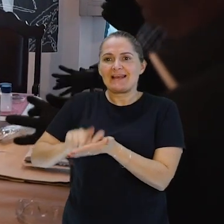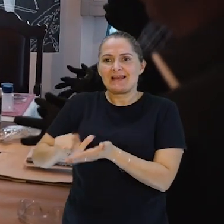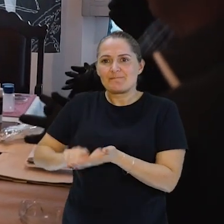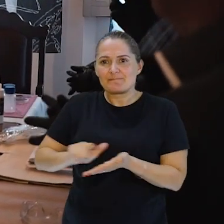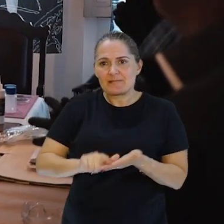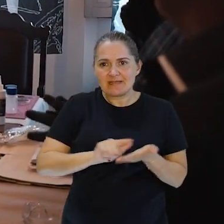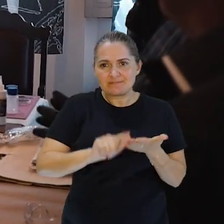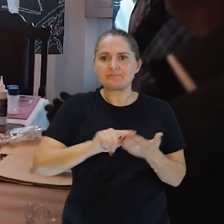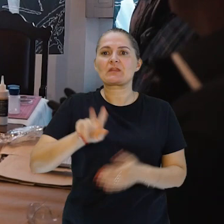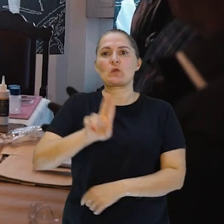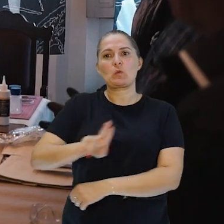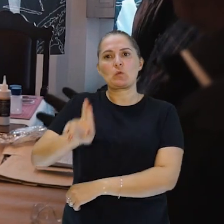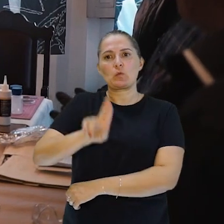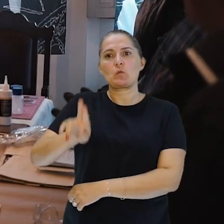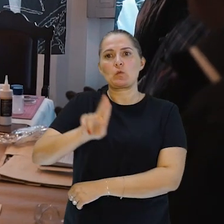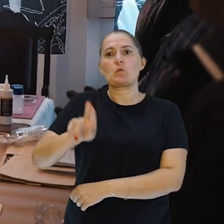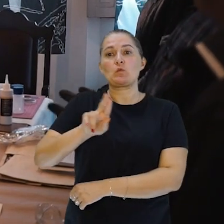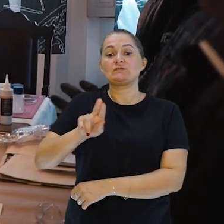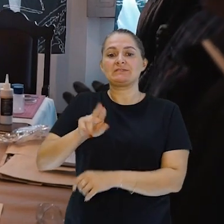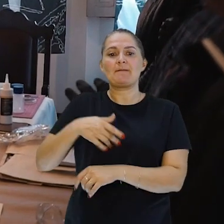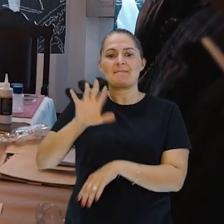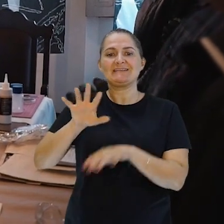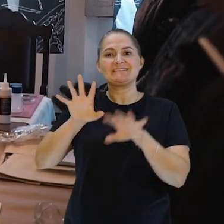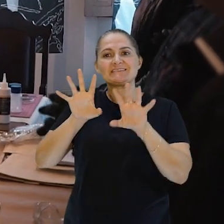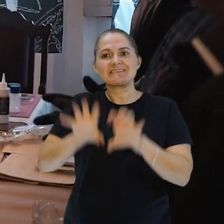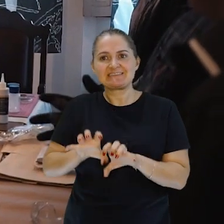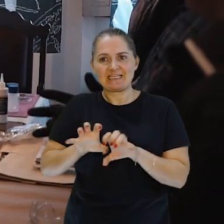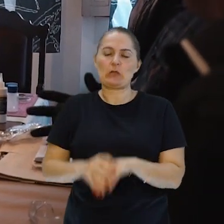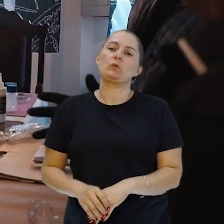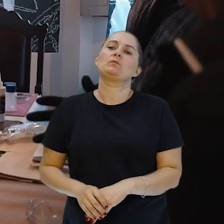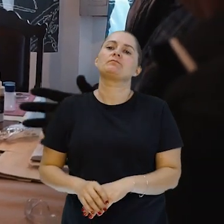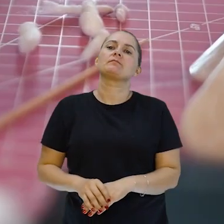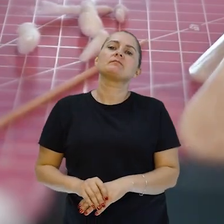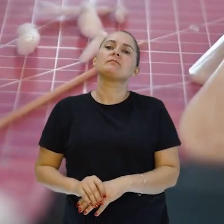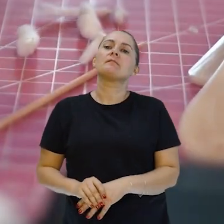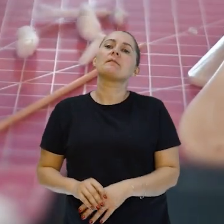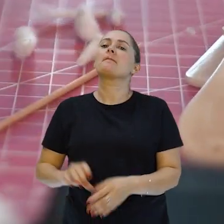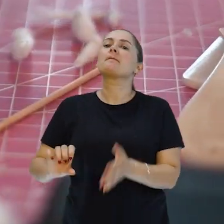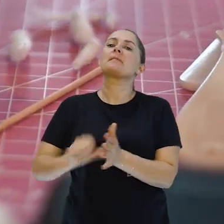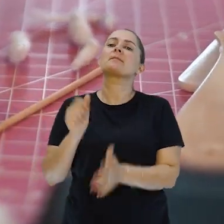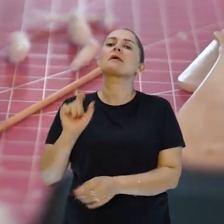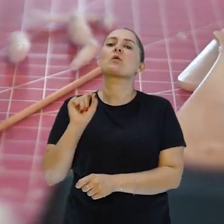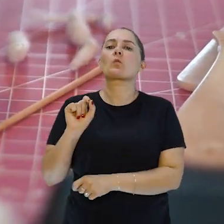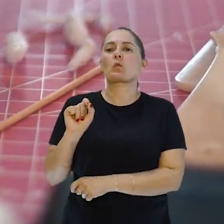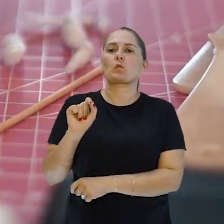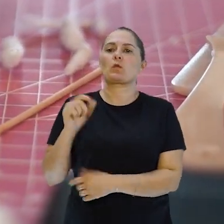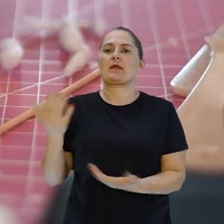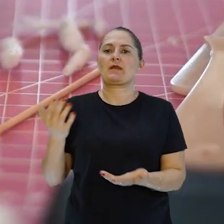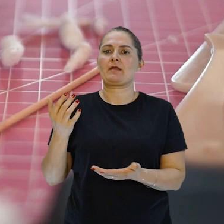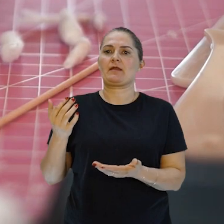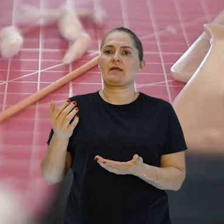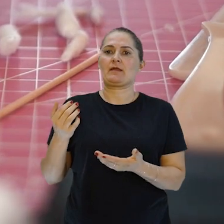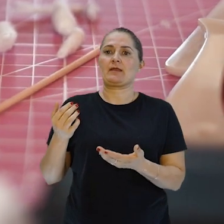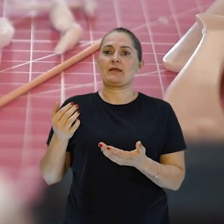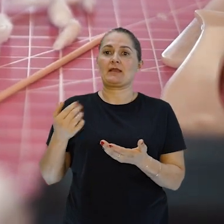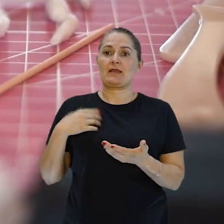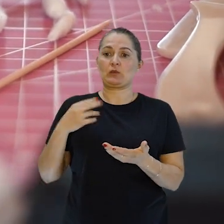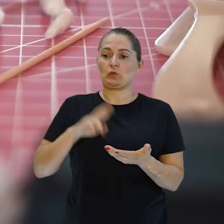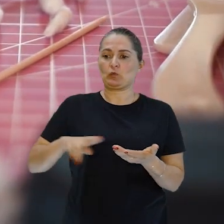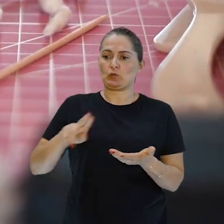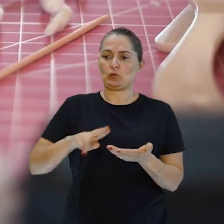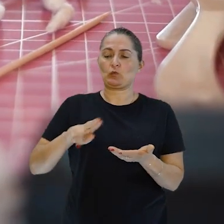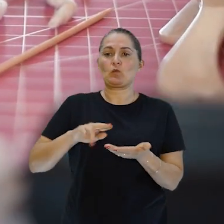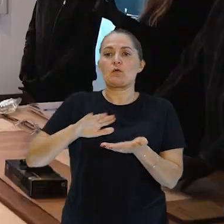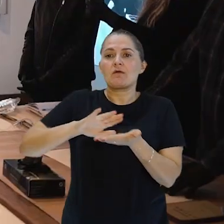limpezas mecânicas, que são as limpezas a seco. As limpezas mecânicas, elas consistem